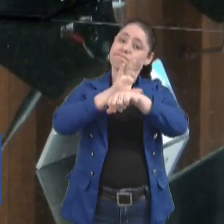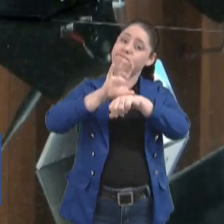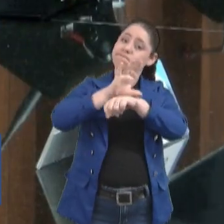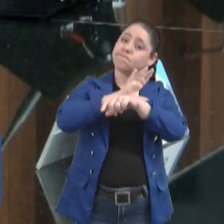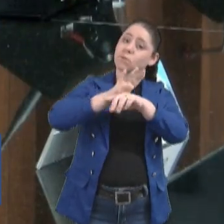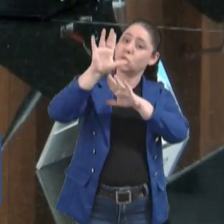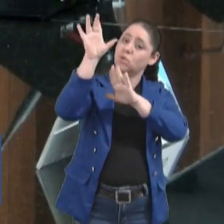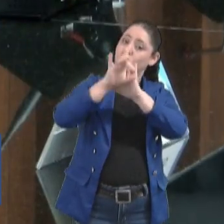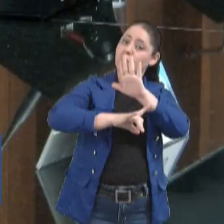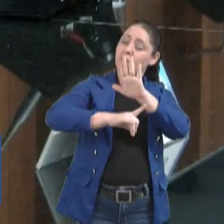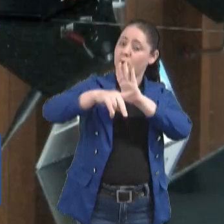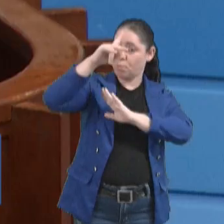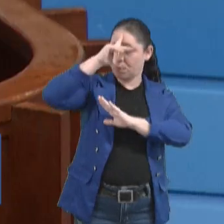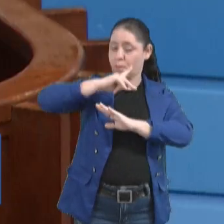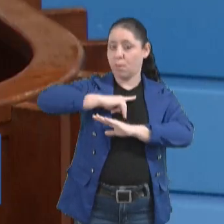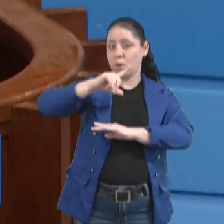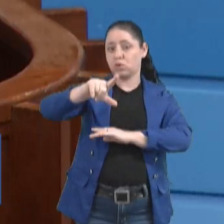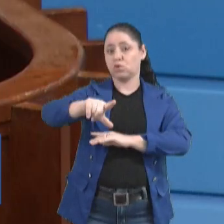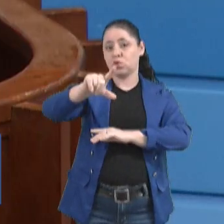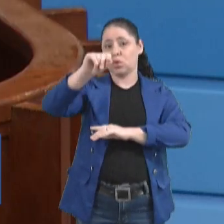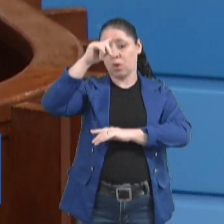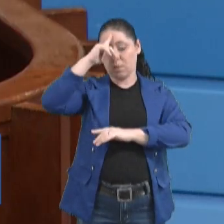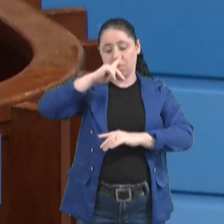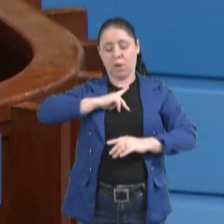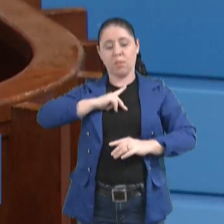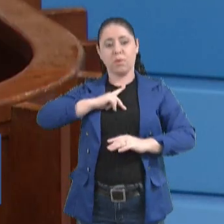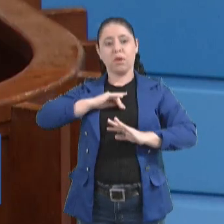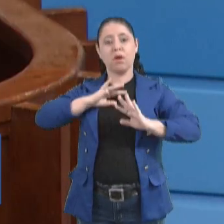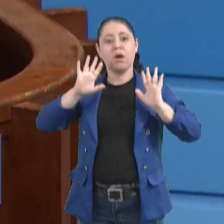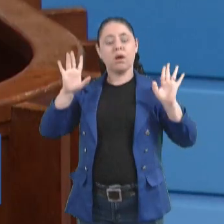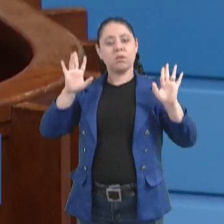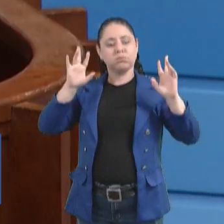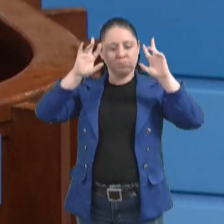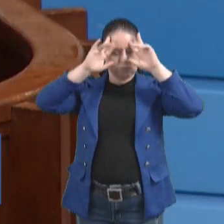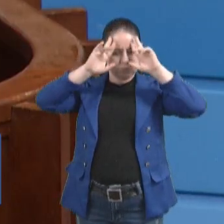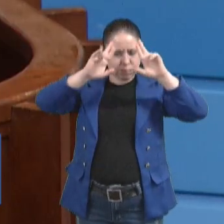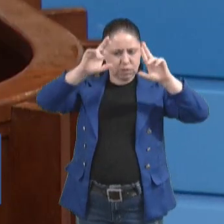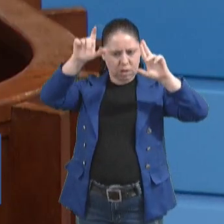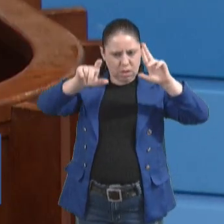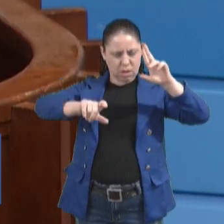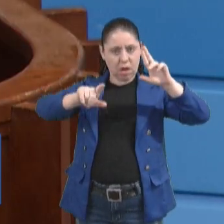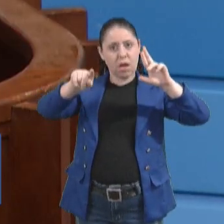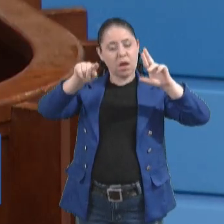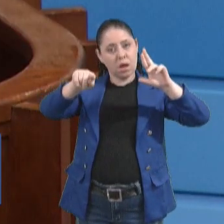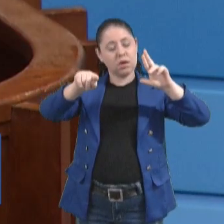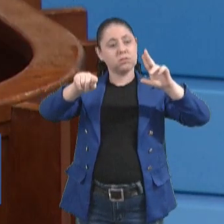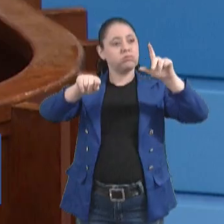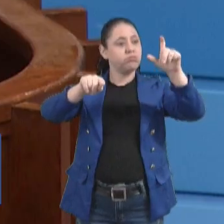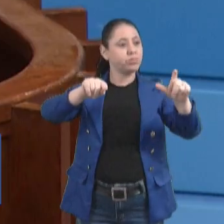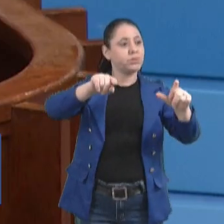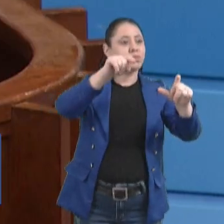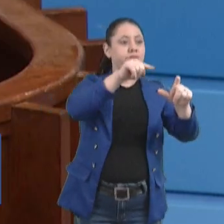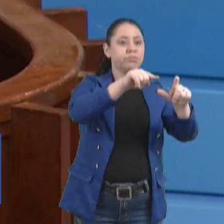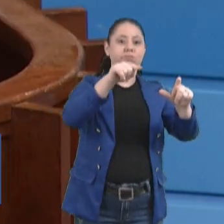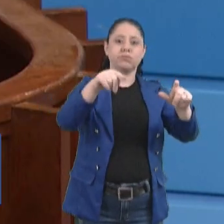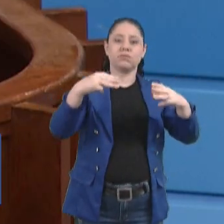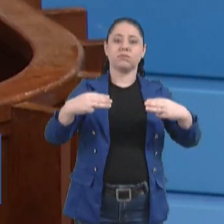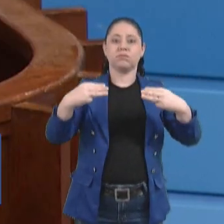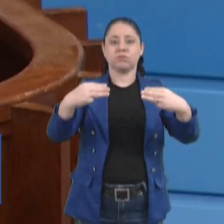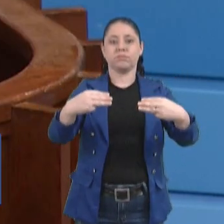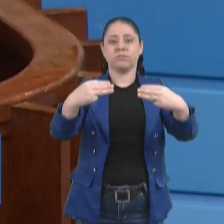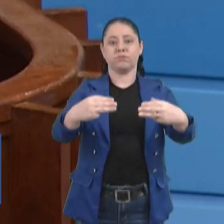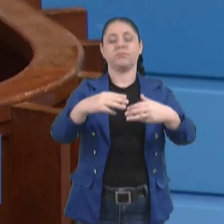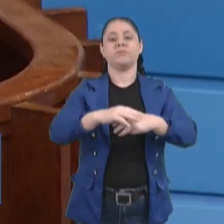constitucional, um direito à personalidade respeitado por esses